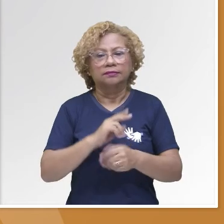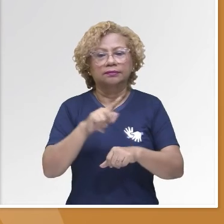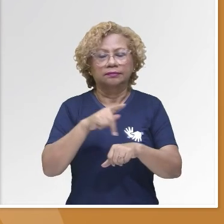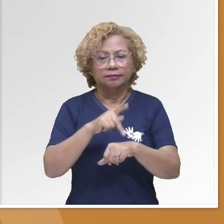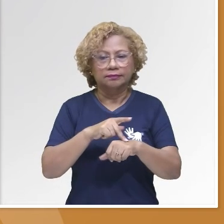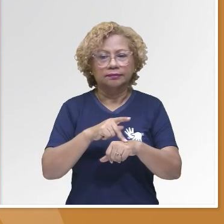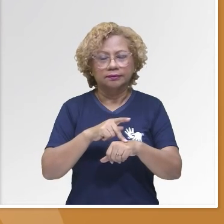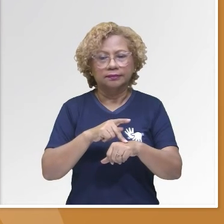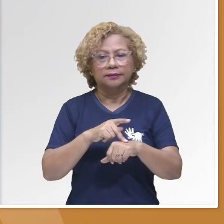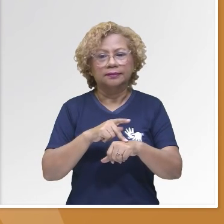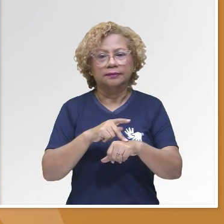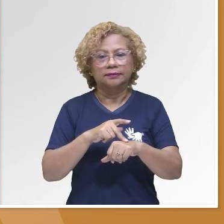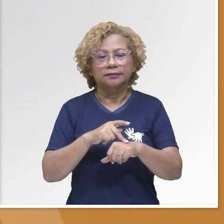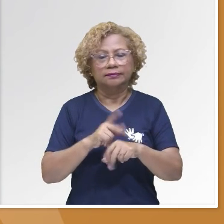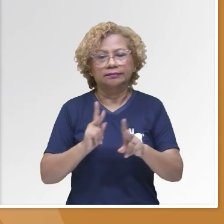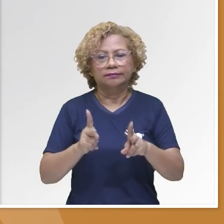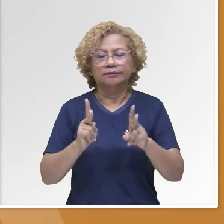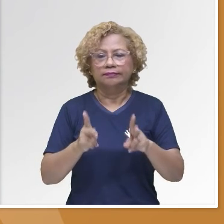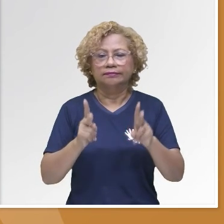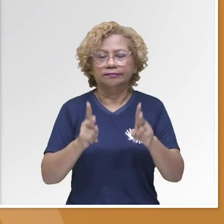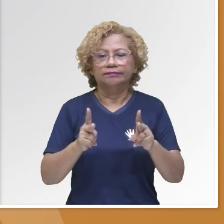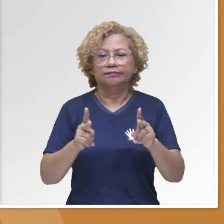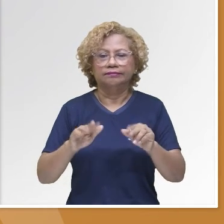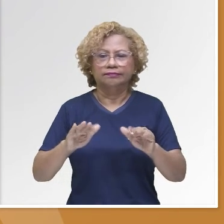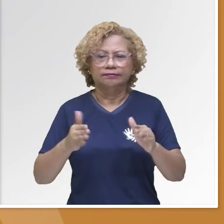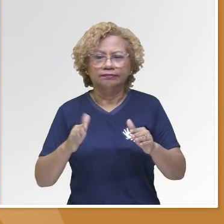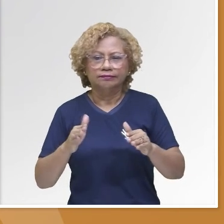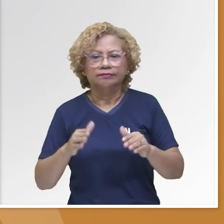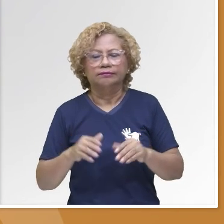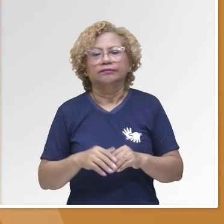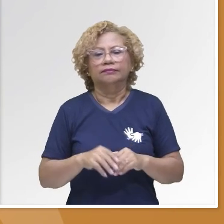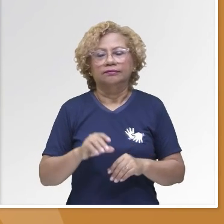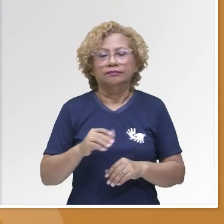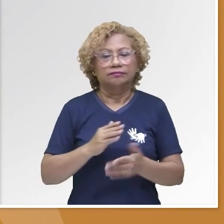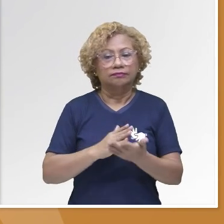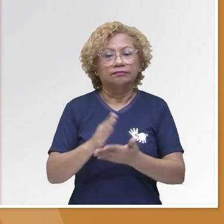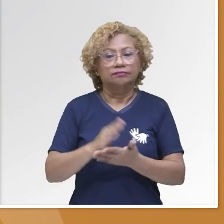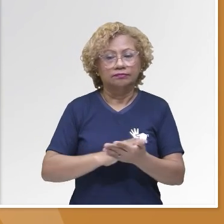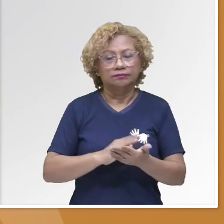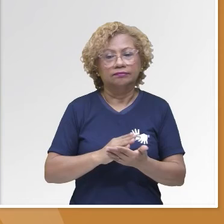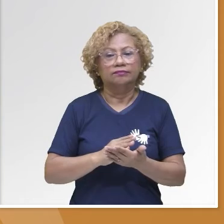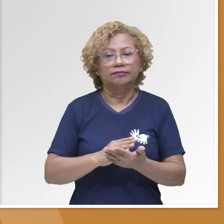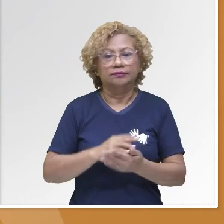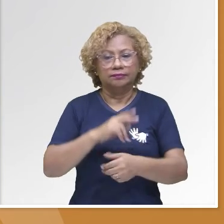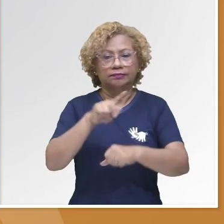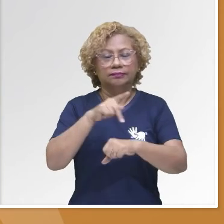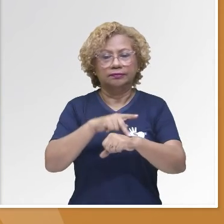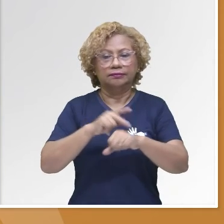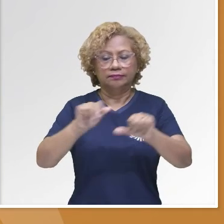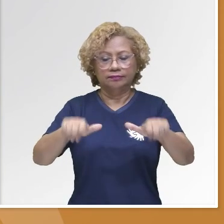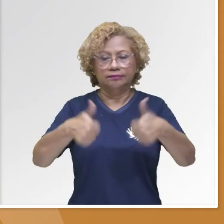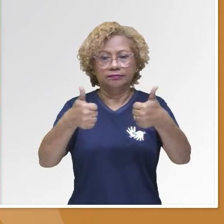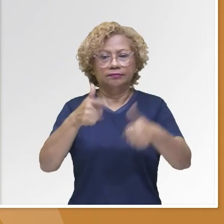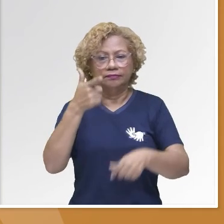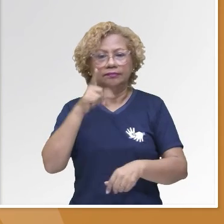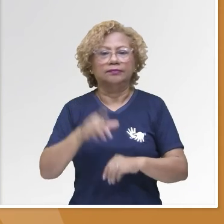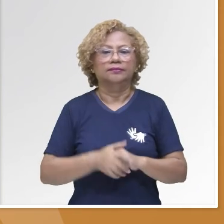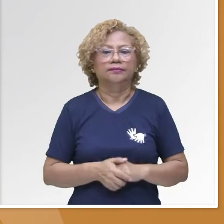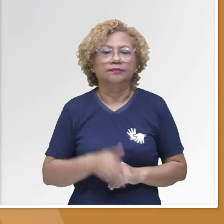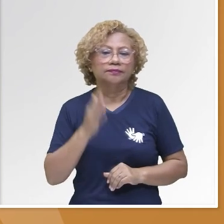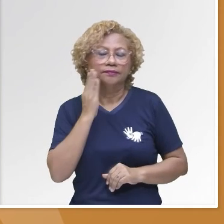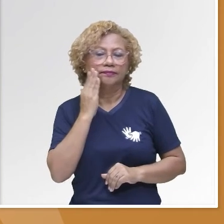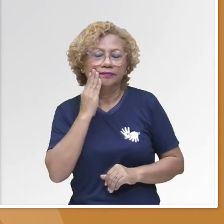observar, né, que nós temos aqui Netherlands, que é a Holanda, que são os Países Baixos. Também nós teremos